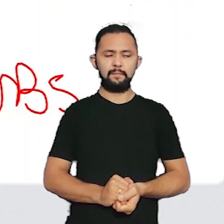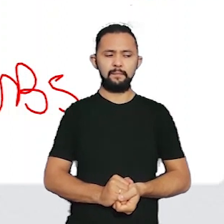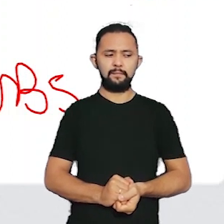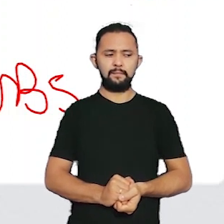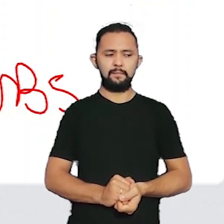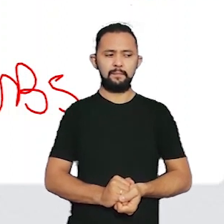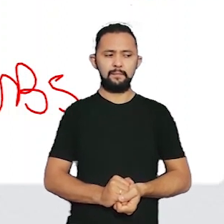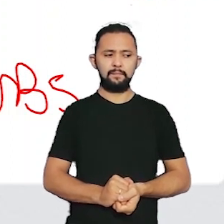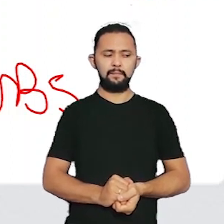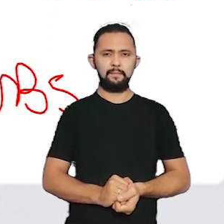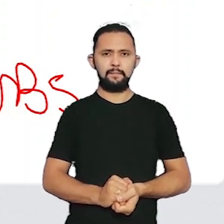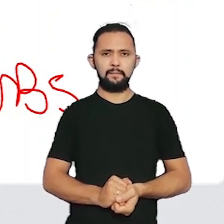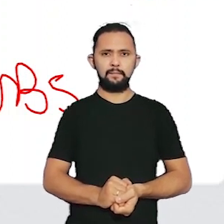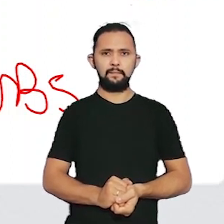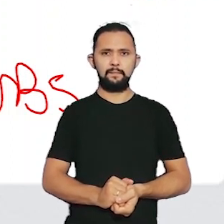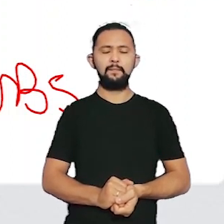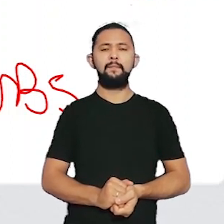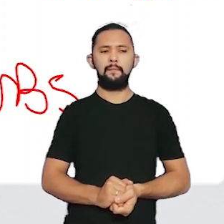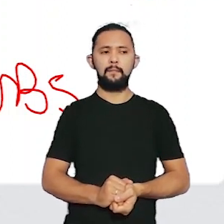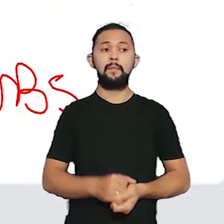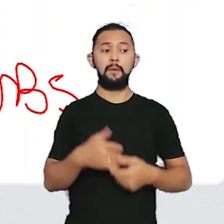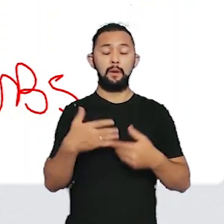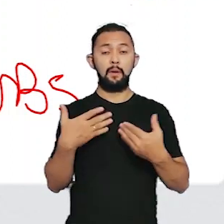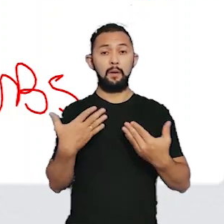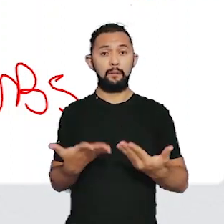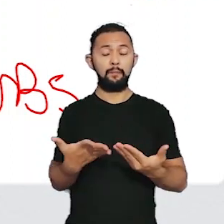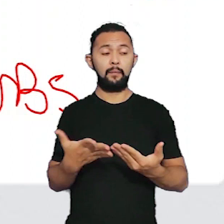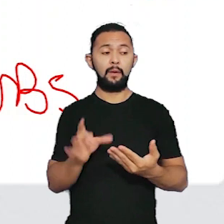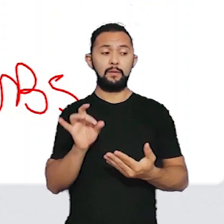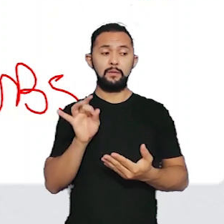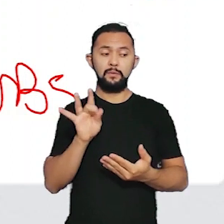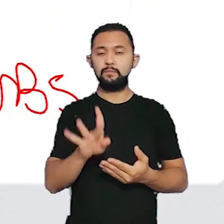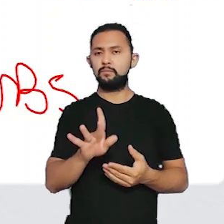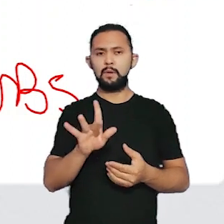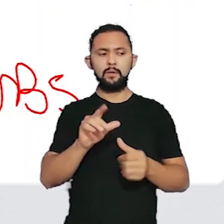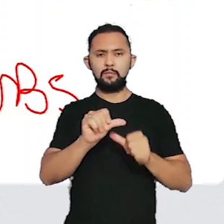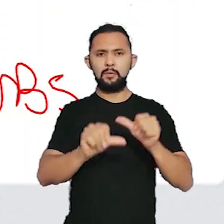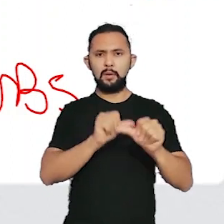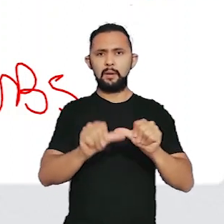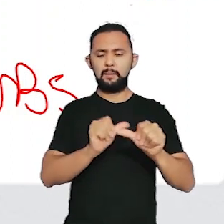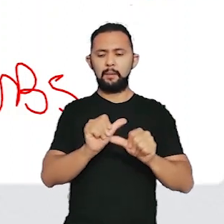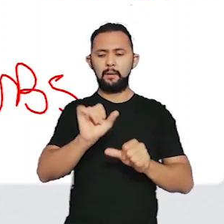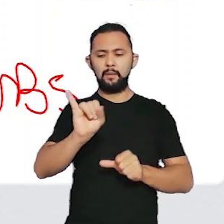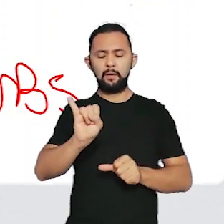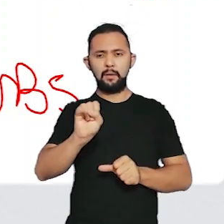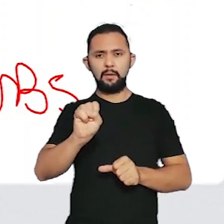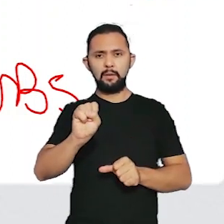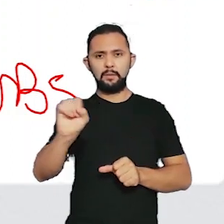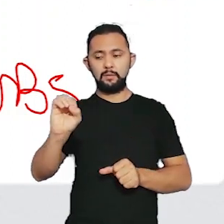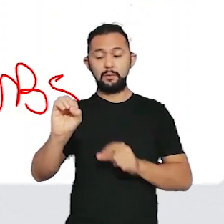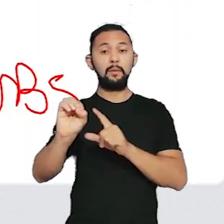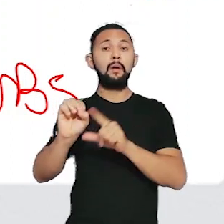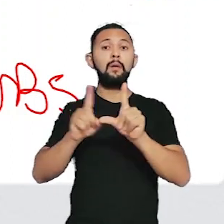para introduzir orações adjetivas. Então, a única que eu não posso trocar pelo isso é a letra A. Então, o gabarito aí da nossa